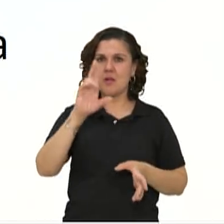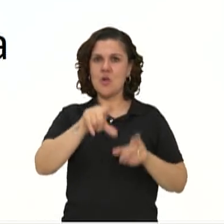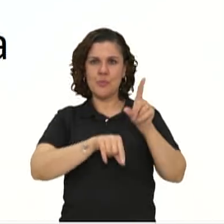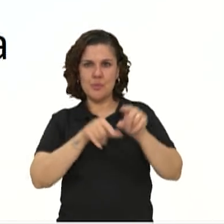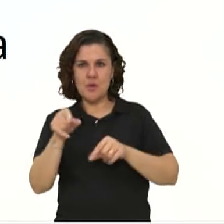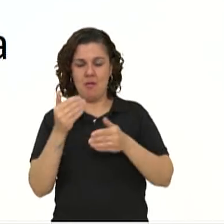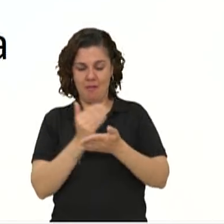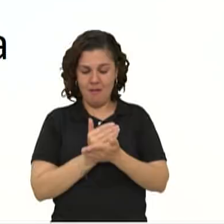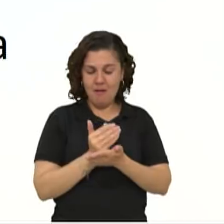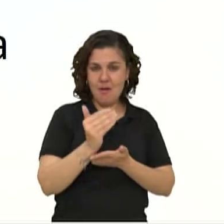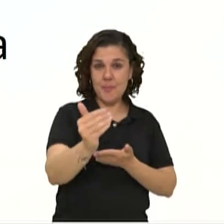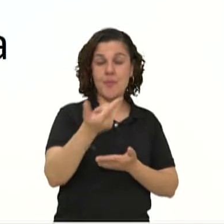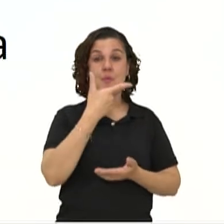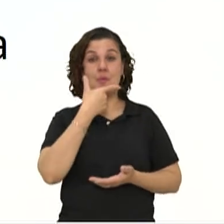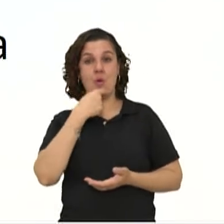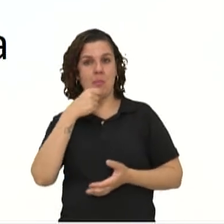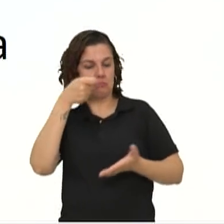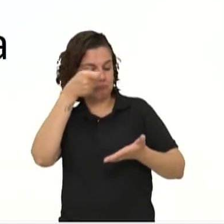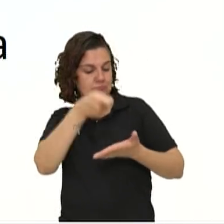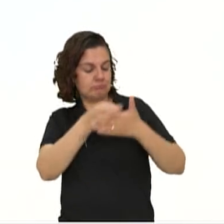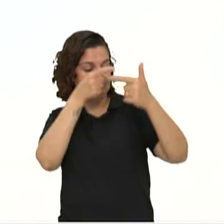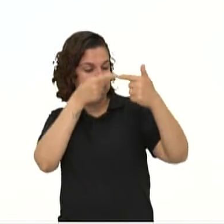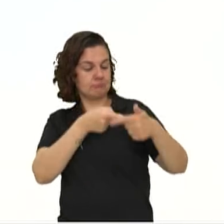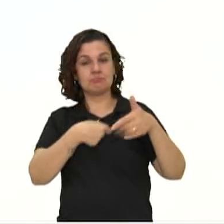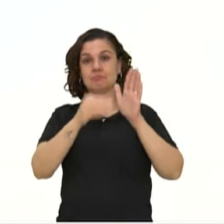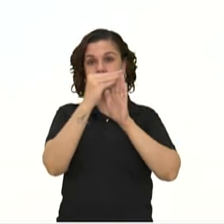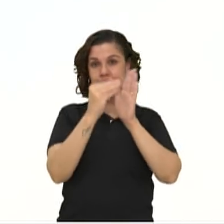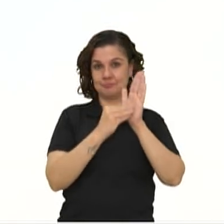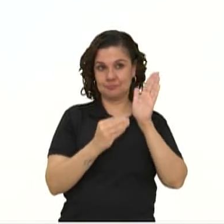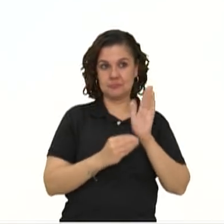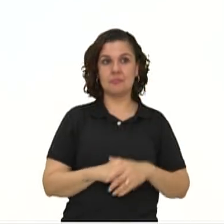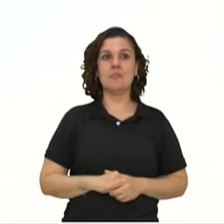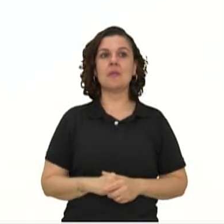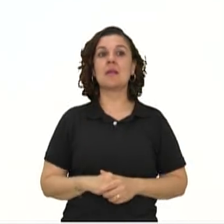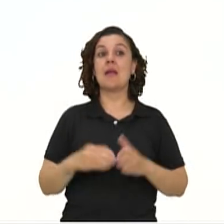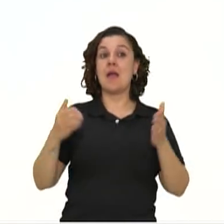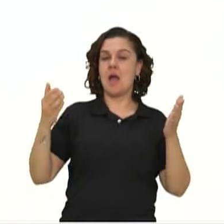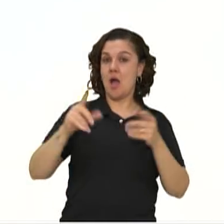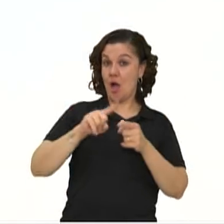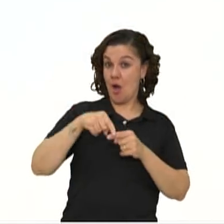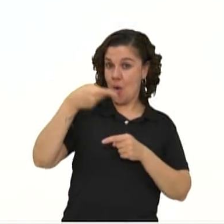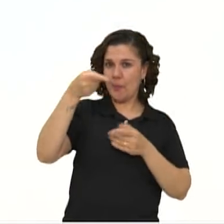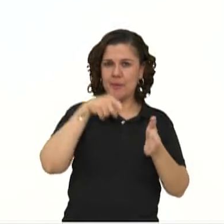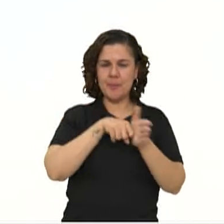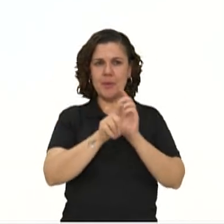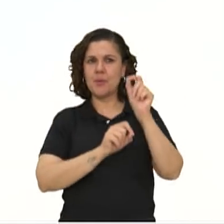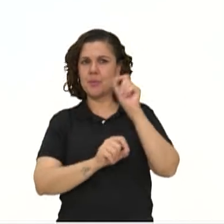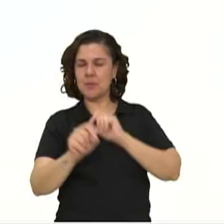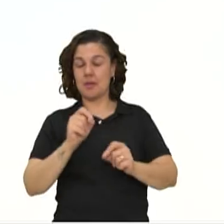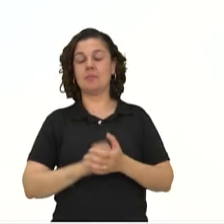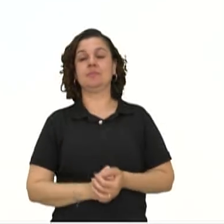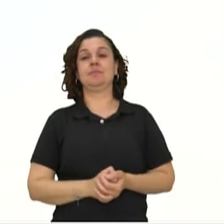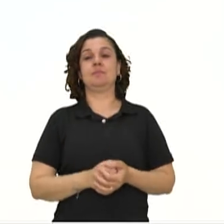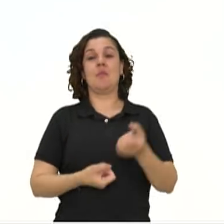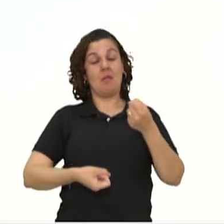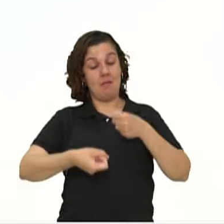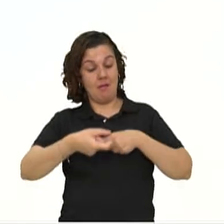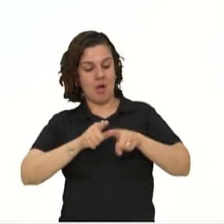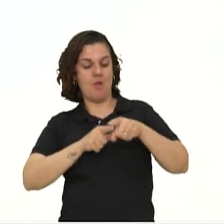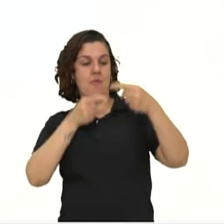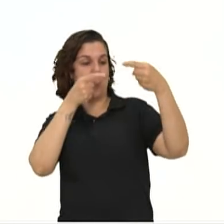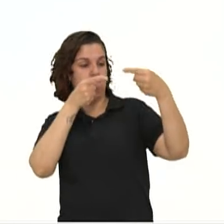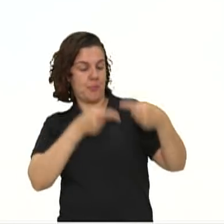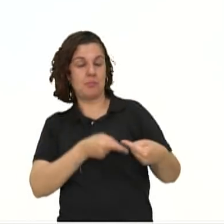momento, né, quando houve a reforma protestante. A outra questão seria: a reforma protestante deveu-se